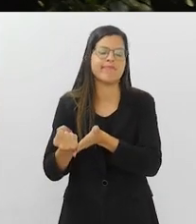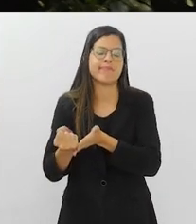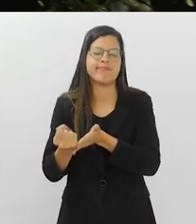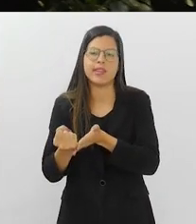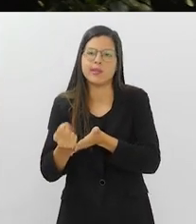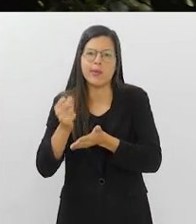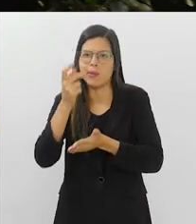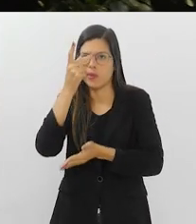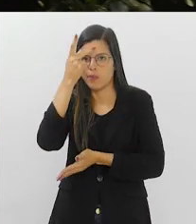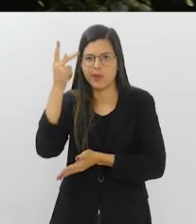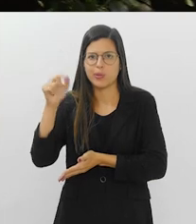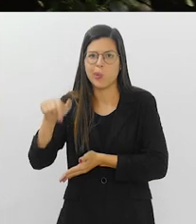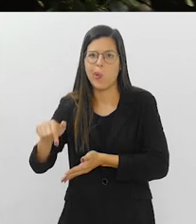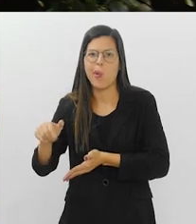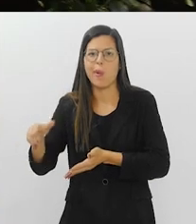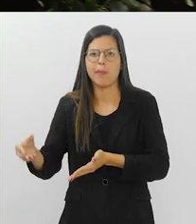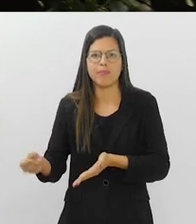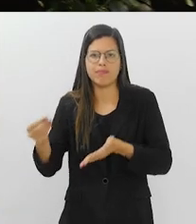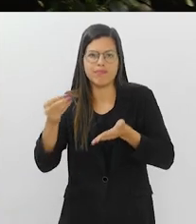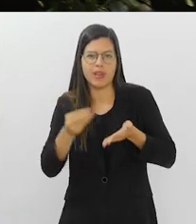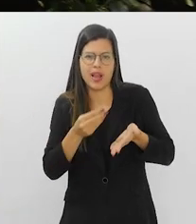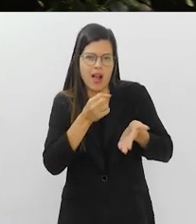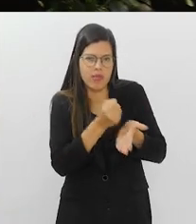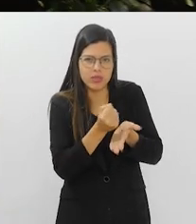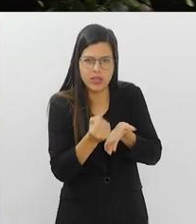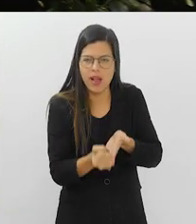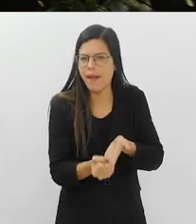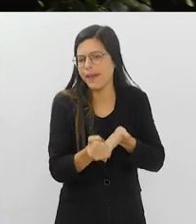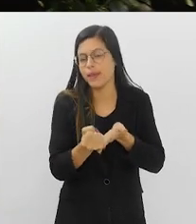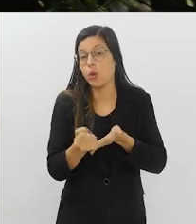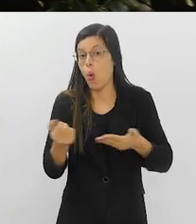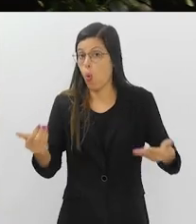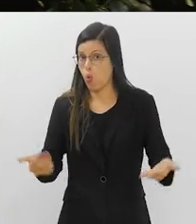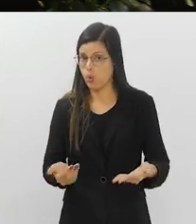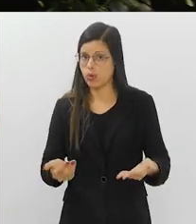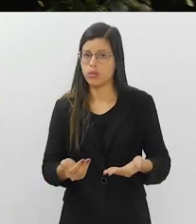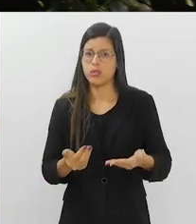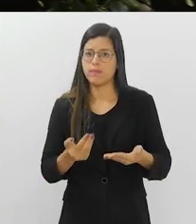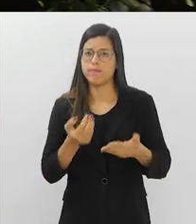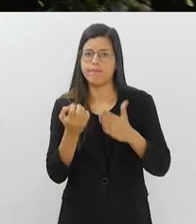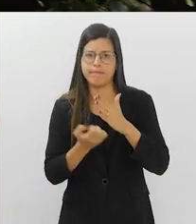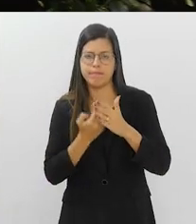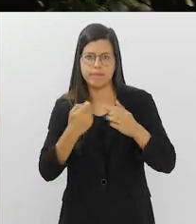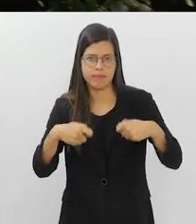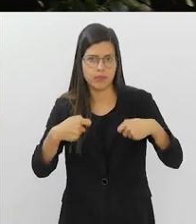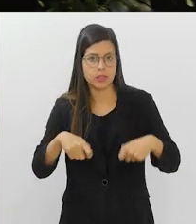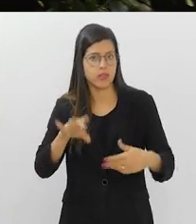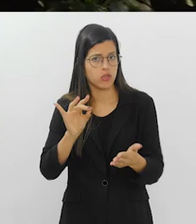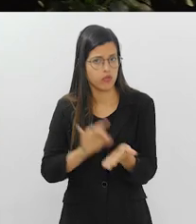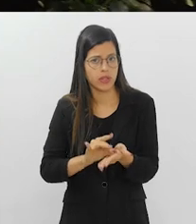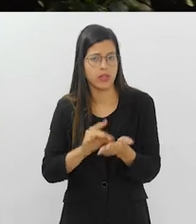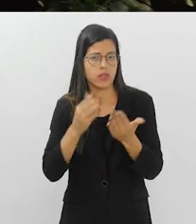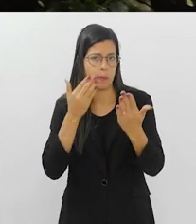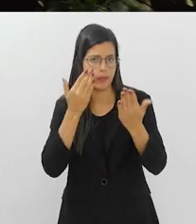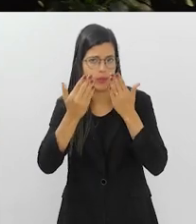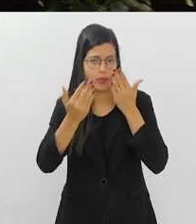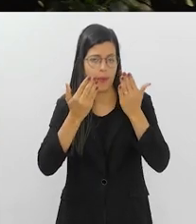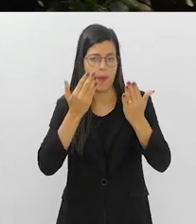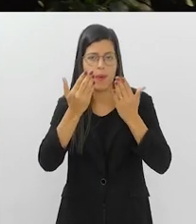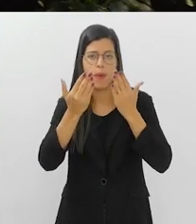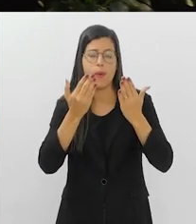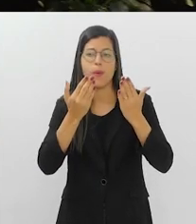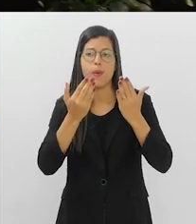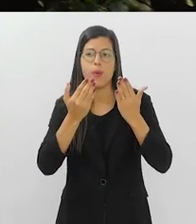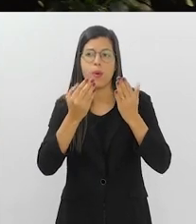colaborador, enfim, pegar a carteira de trabalho. Hoje em dia, as empresas precisam ter, de fato, um psicólogo que